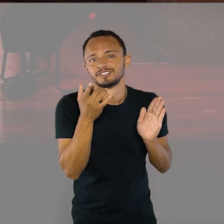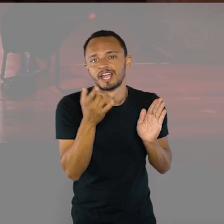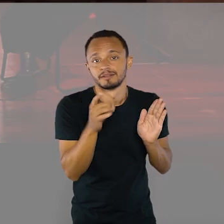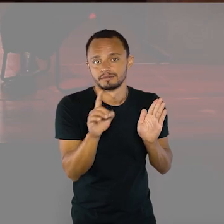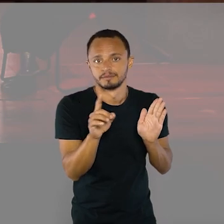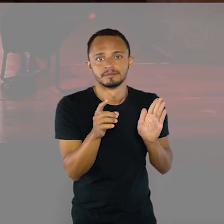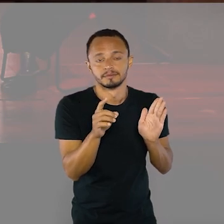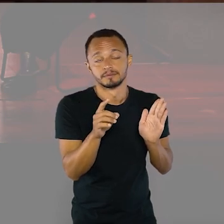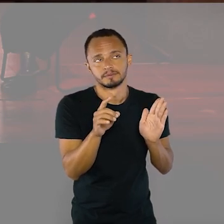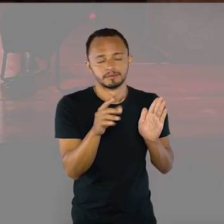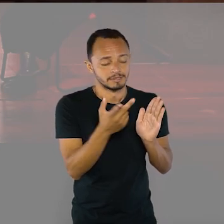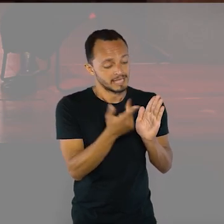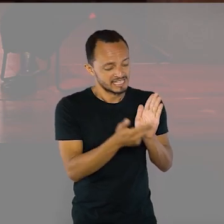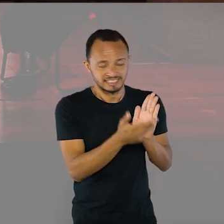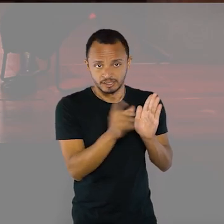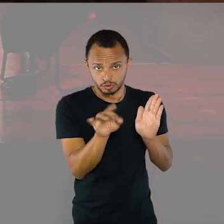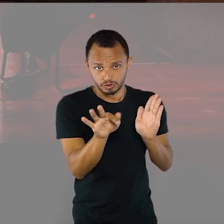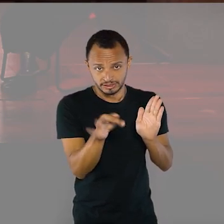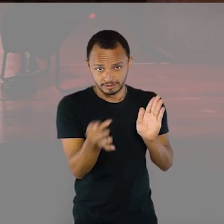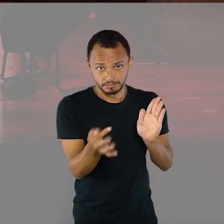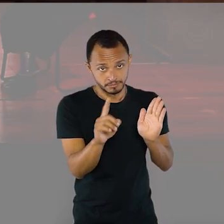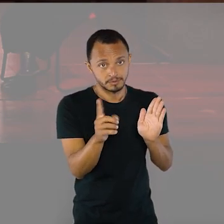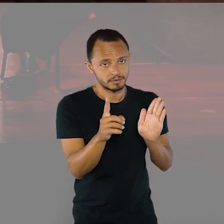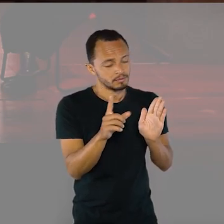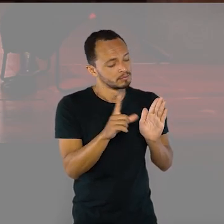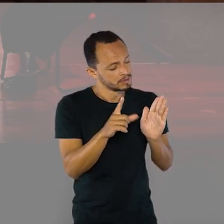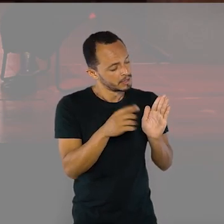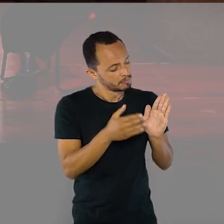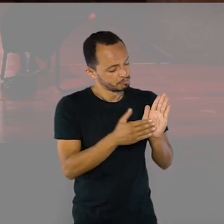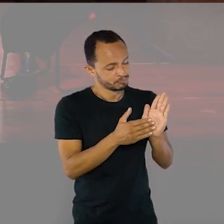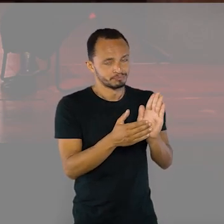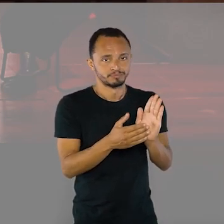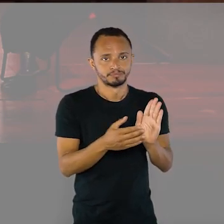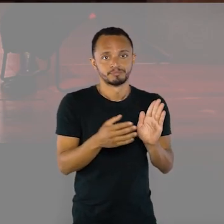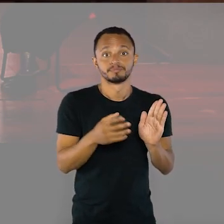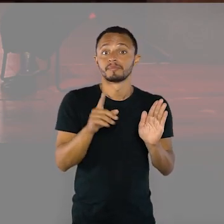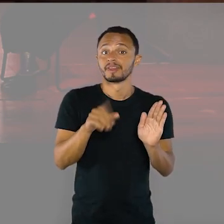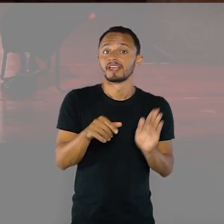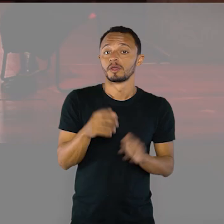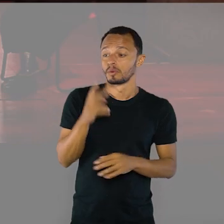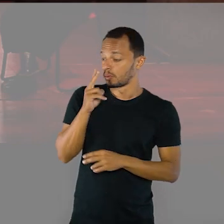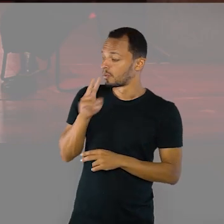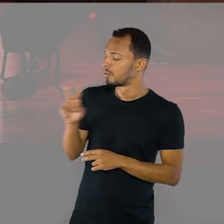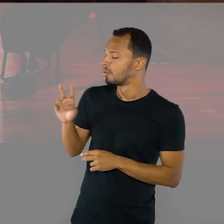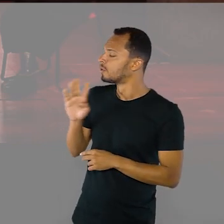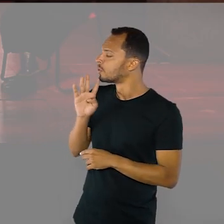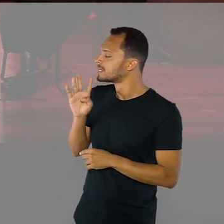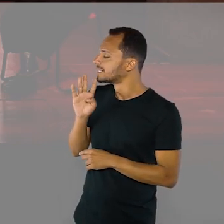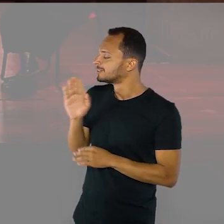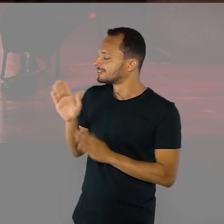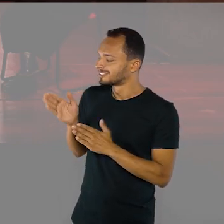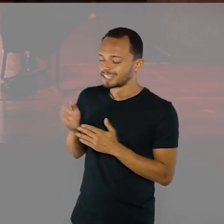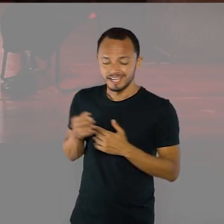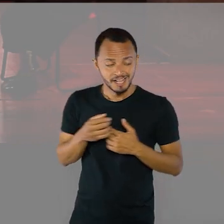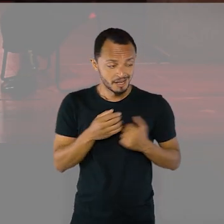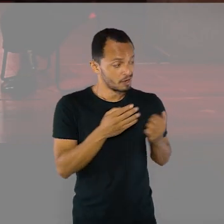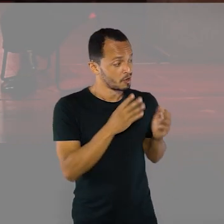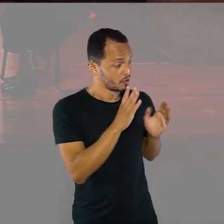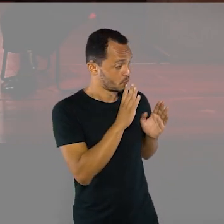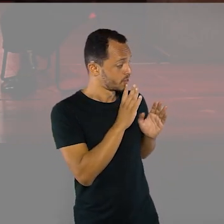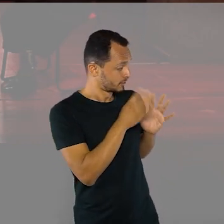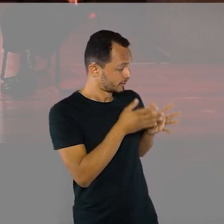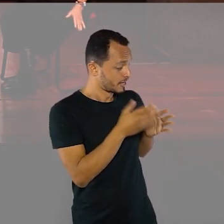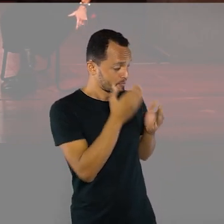Eu assisti, então, uma palestra da Lilia Schwartz aqui sobre o Sol do Brasil. Eu assisti enquanto aluno, né? Então, muito bom estar nesse lugar. Só